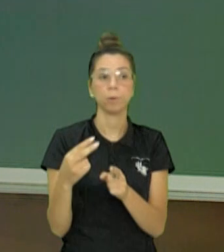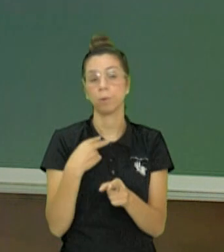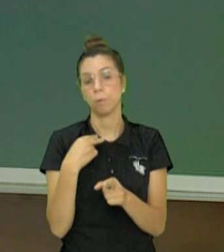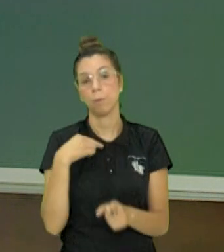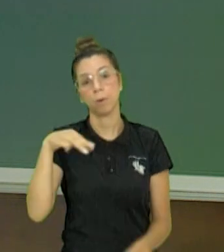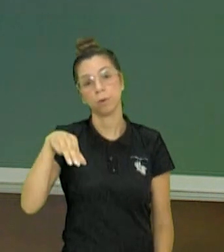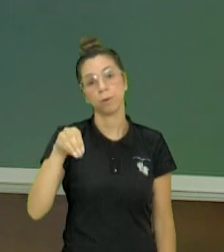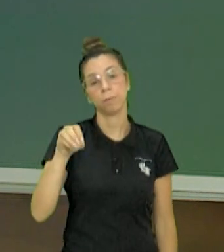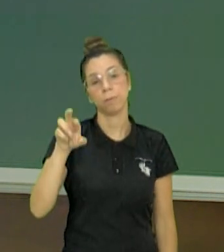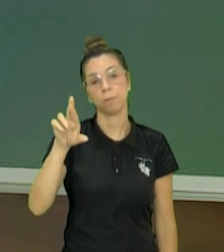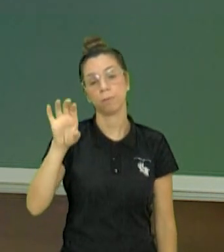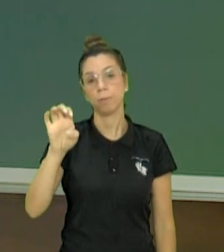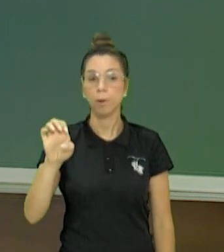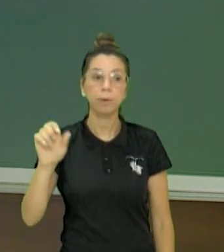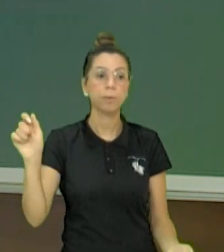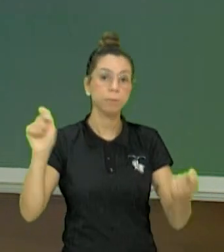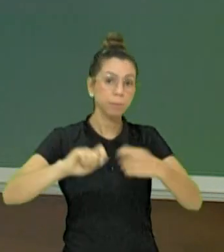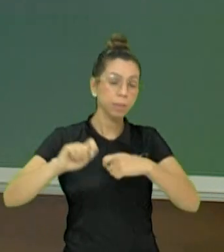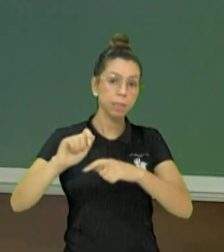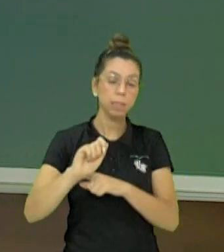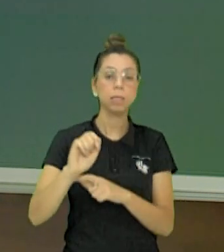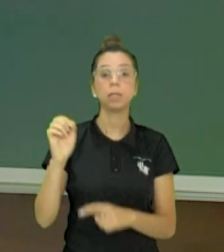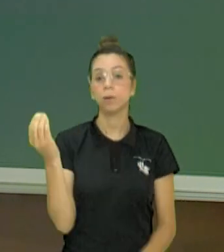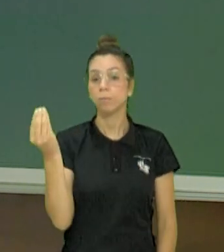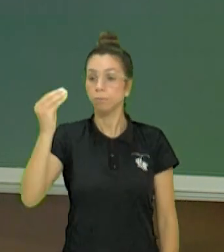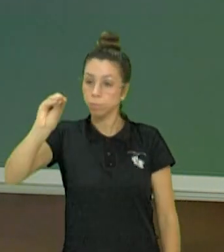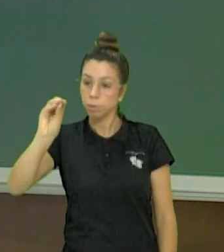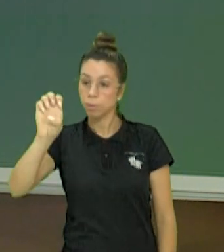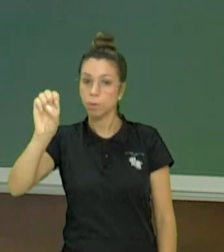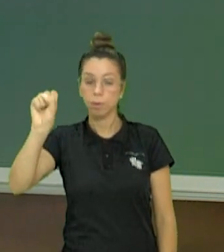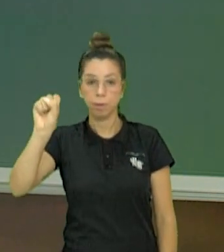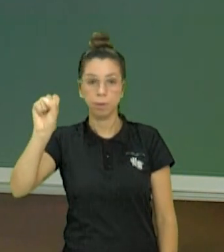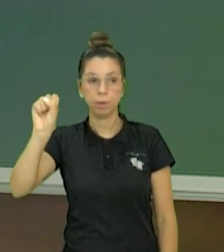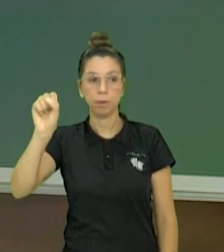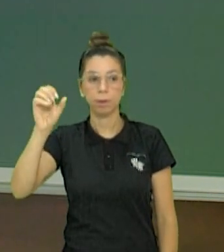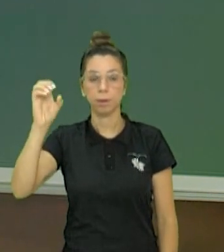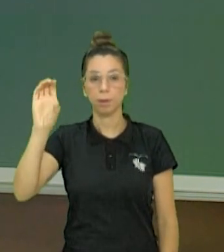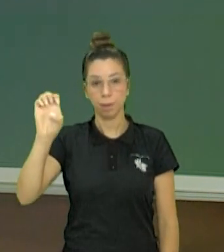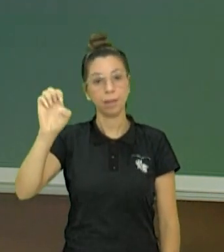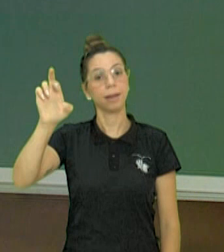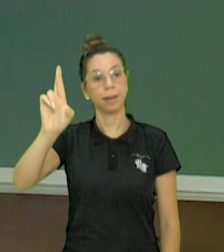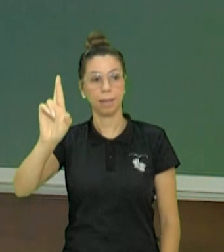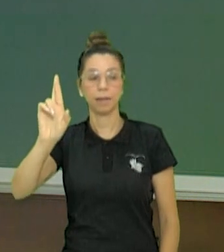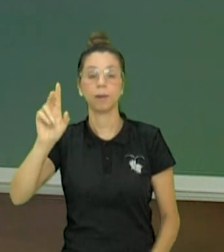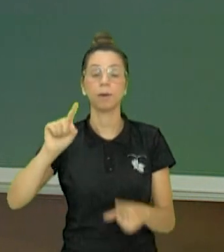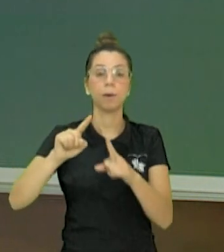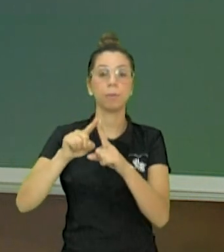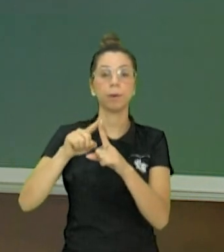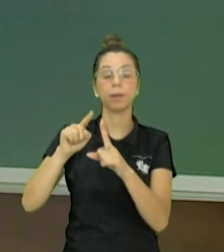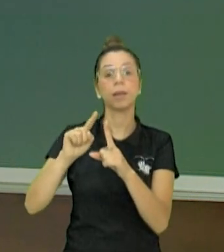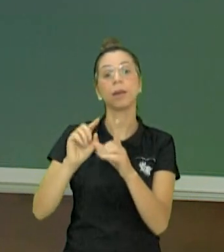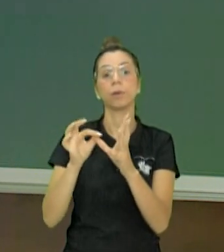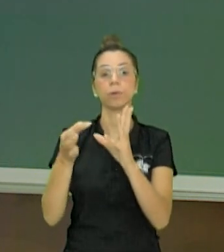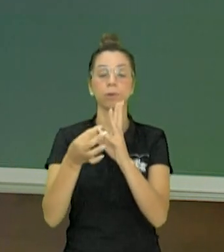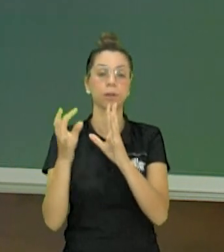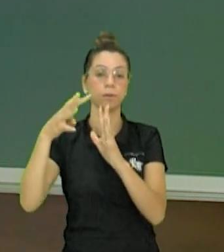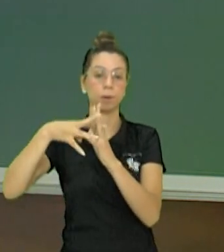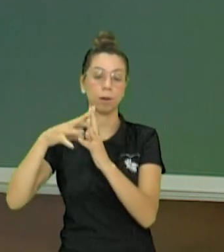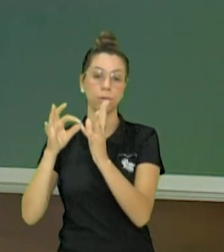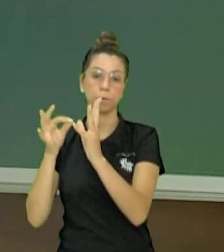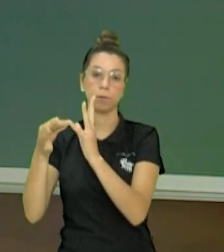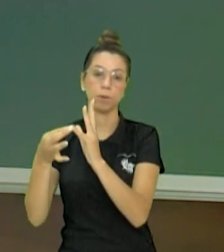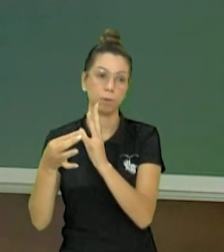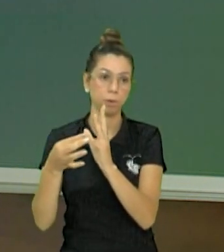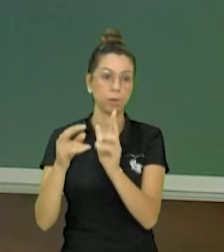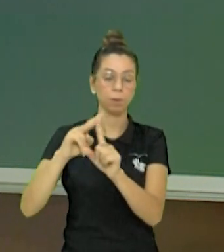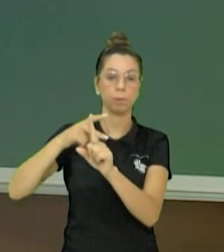Tem que ser justamente aquele que você põe o ER, tá bom? E aqui eu dobro o G porque é consoante, vogal, consoante, né? C, V,